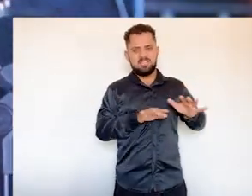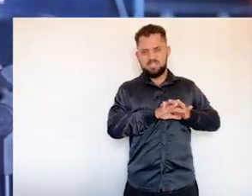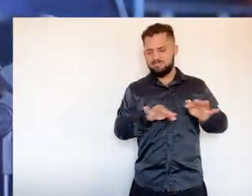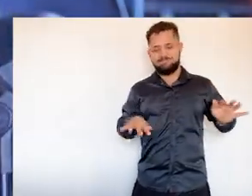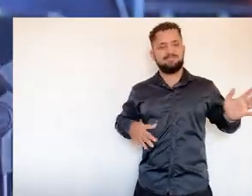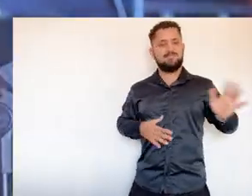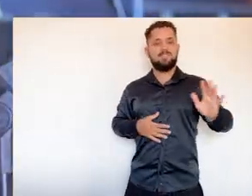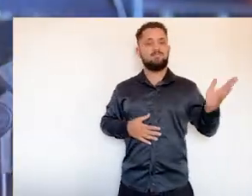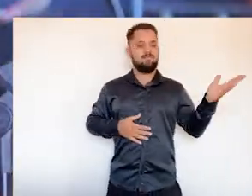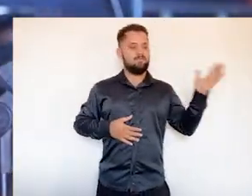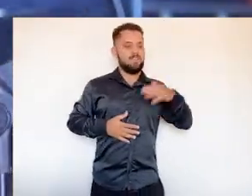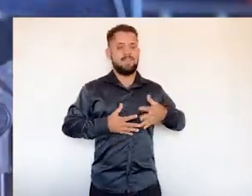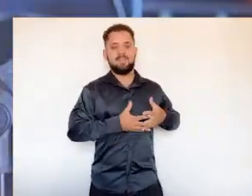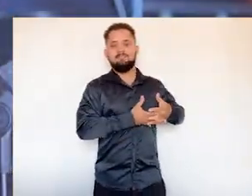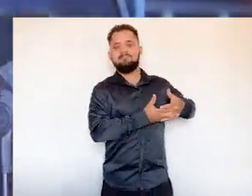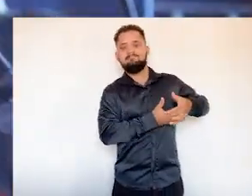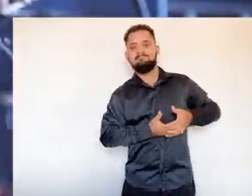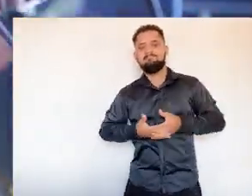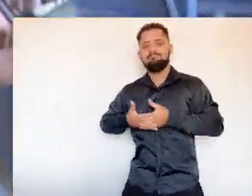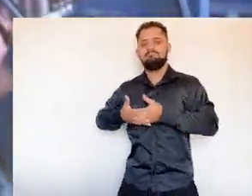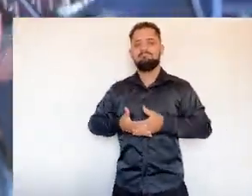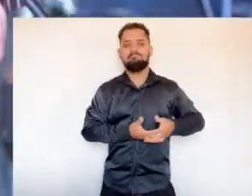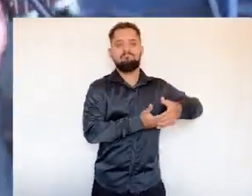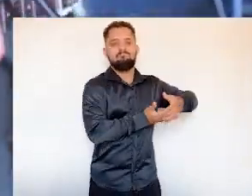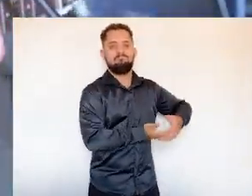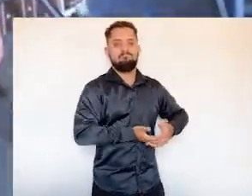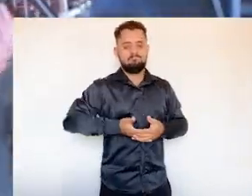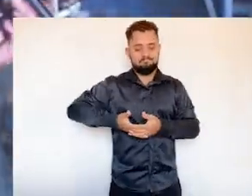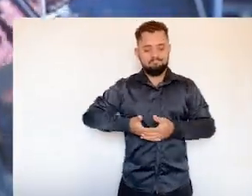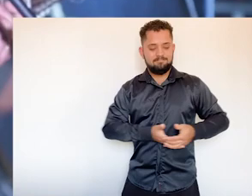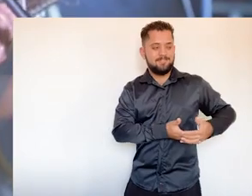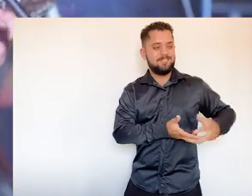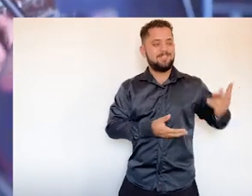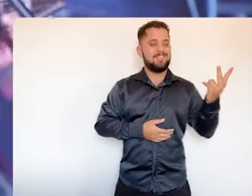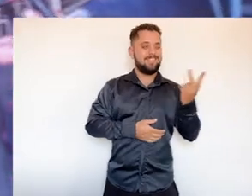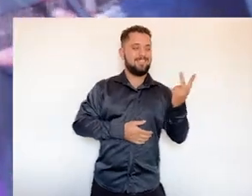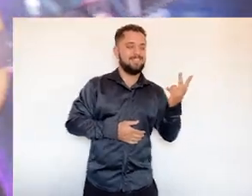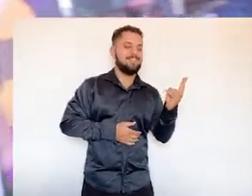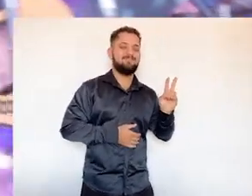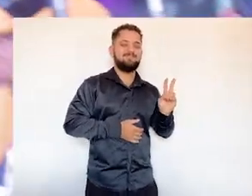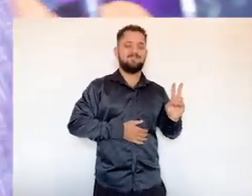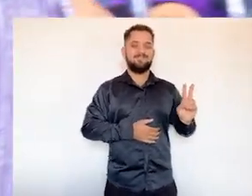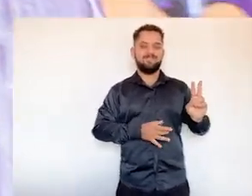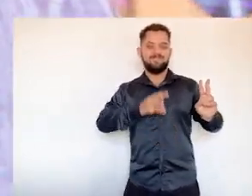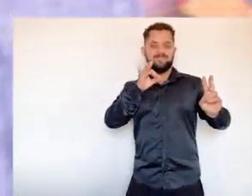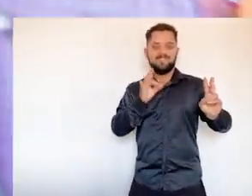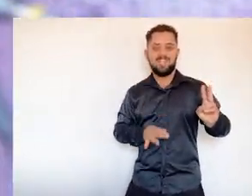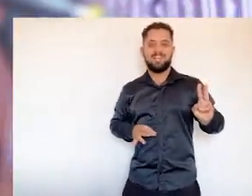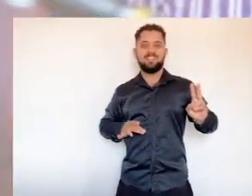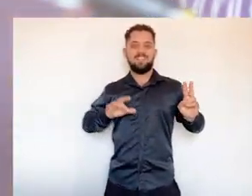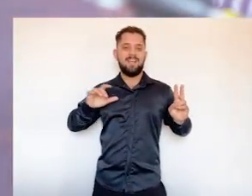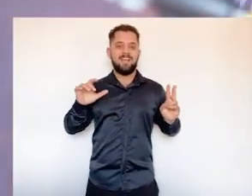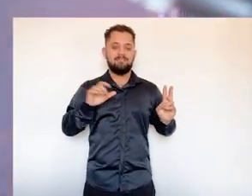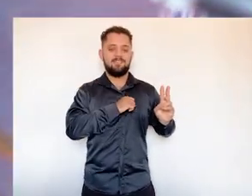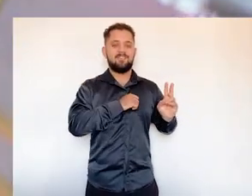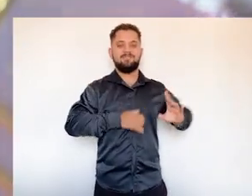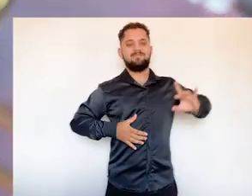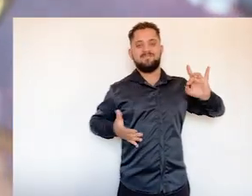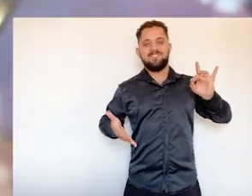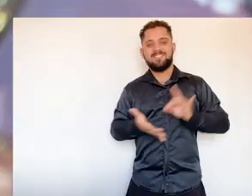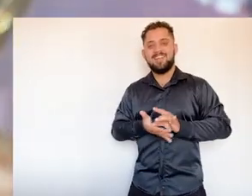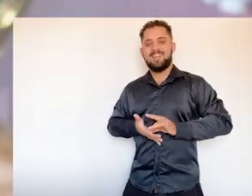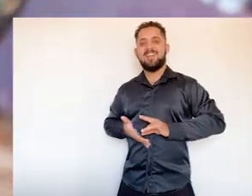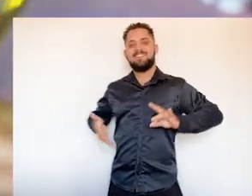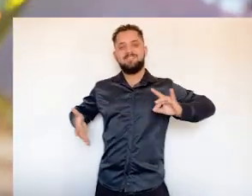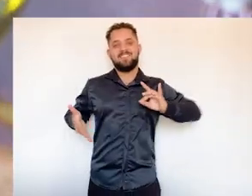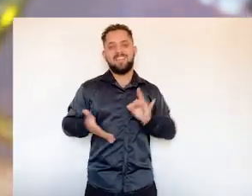amor, ele é verdadeiro. É firme e forte como o sol, Jorge Guerreiro. E com você, amor, quero